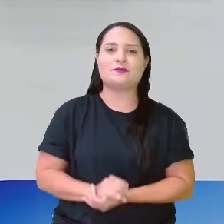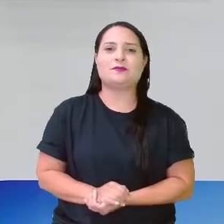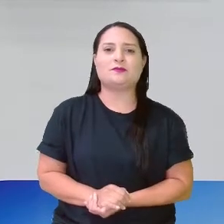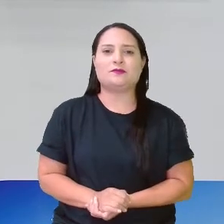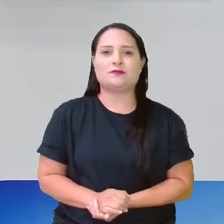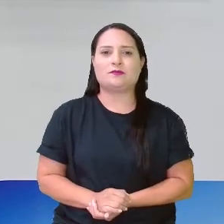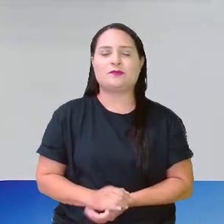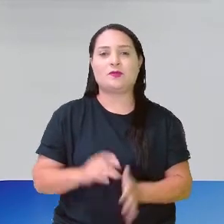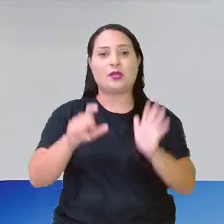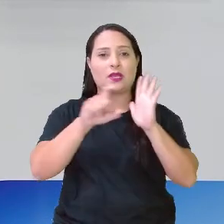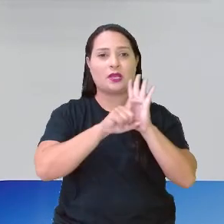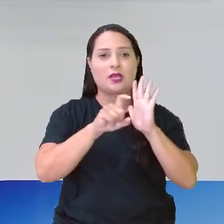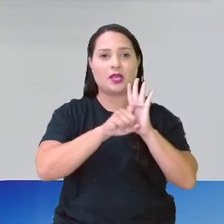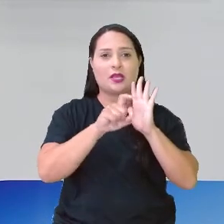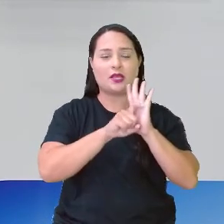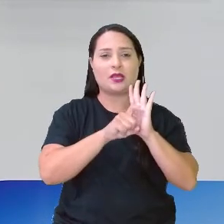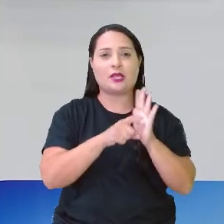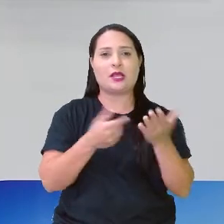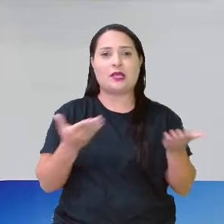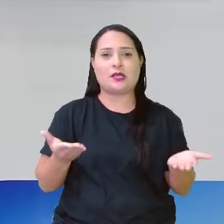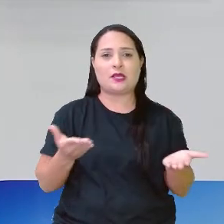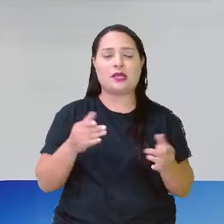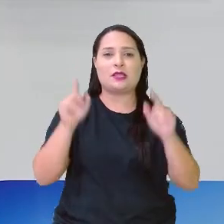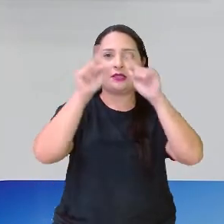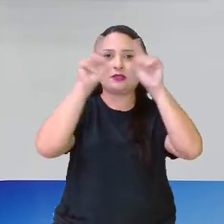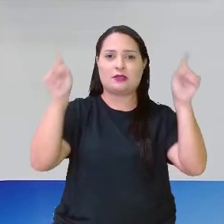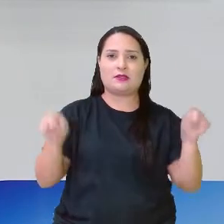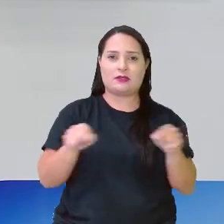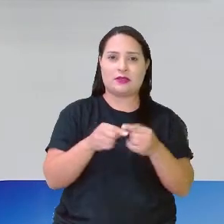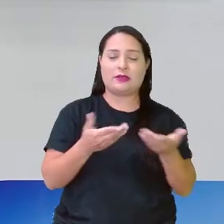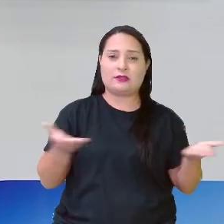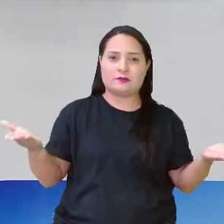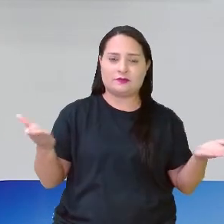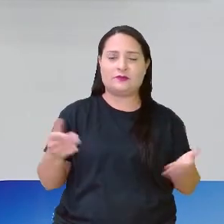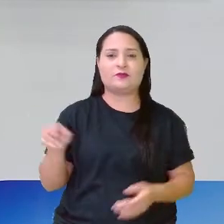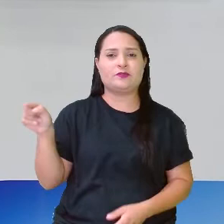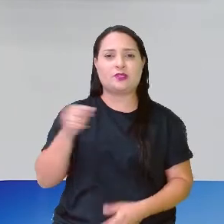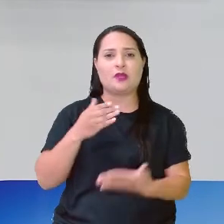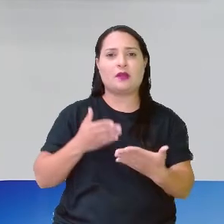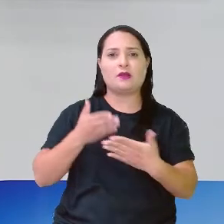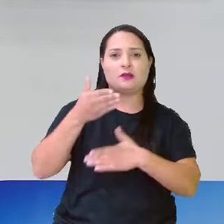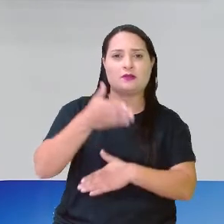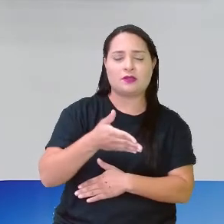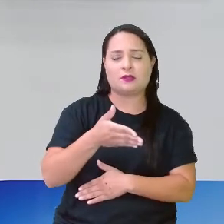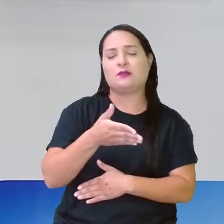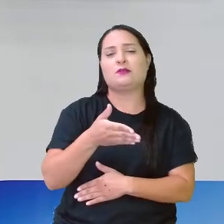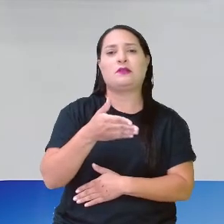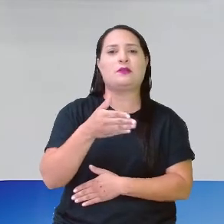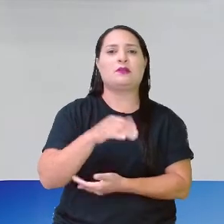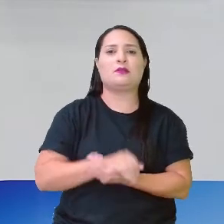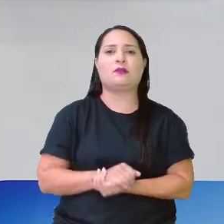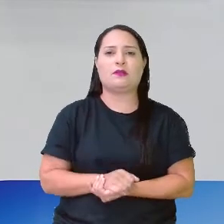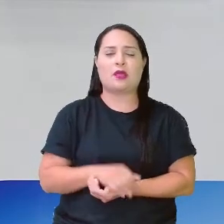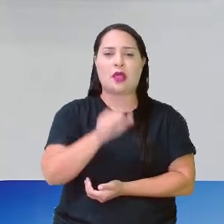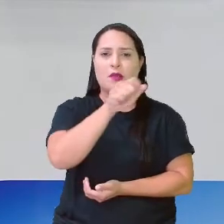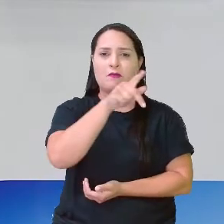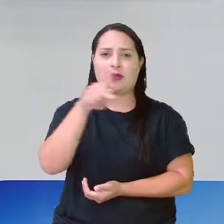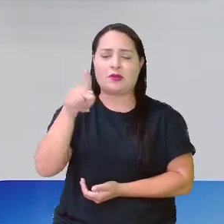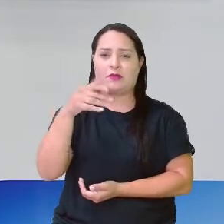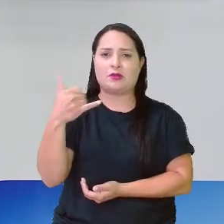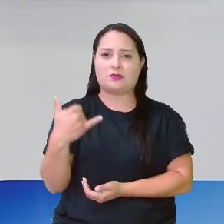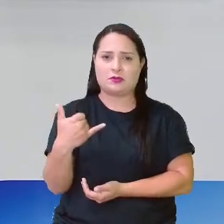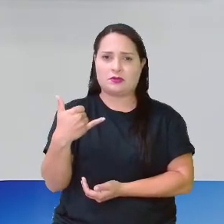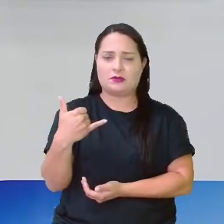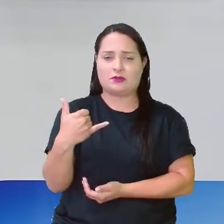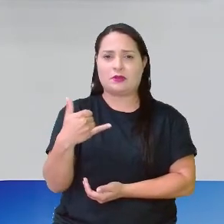QR Code está aqui na tela e vocês podem acessar aí na loja de aplicativos do seu celular,